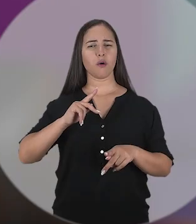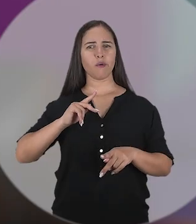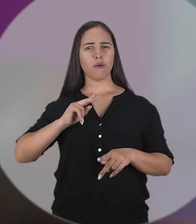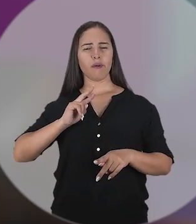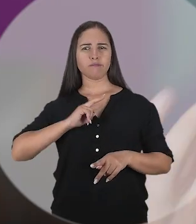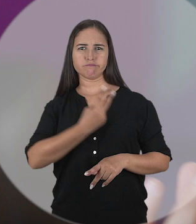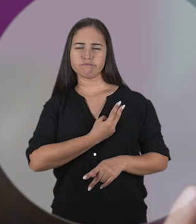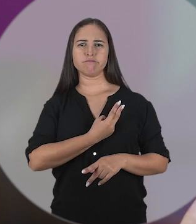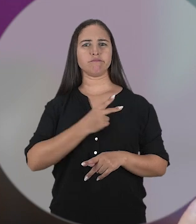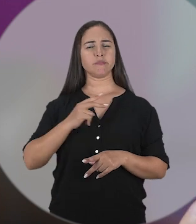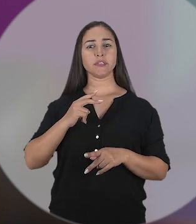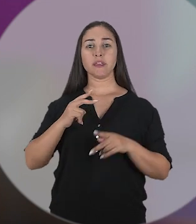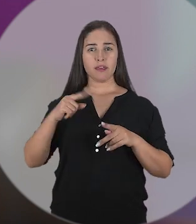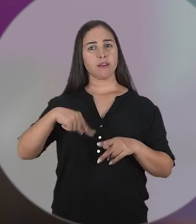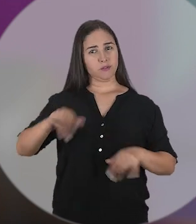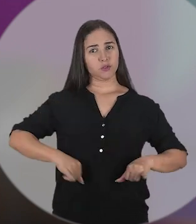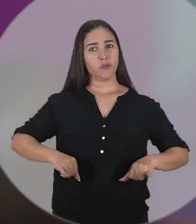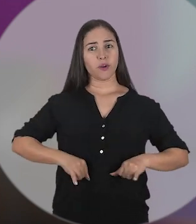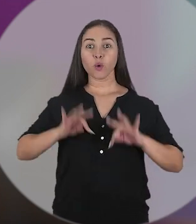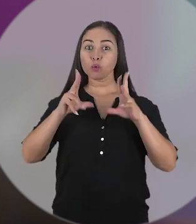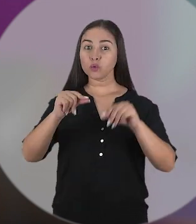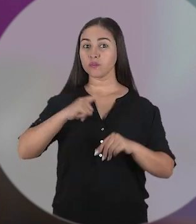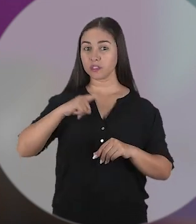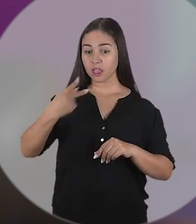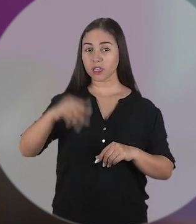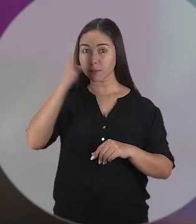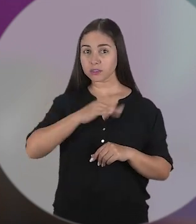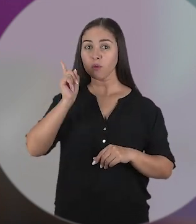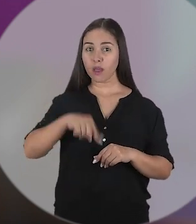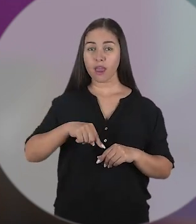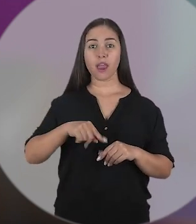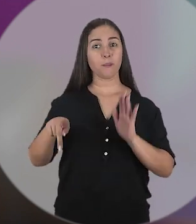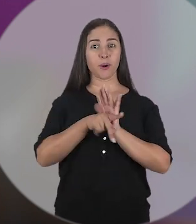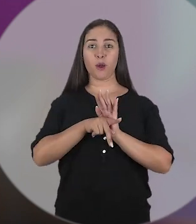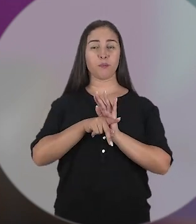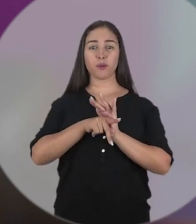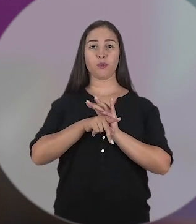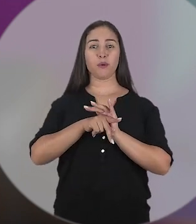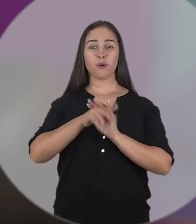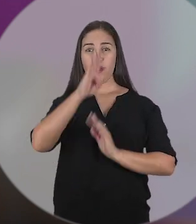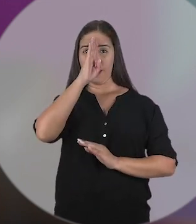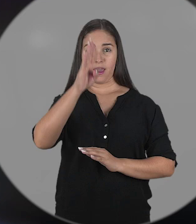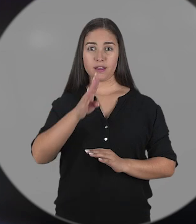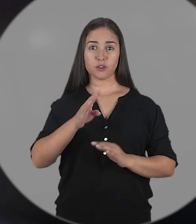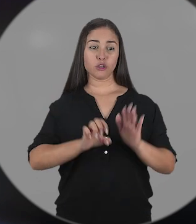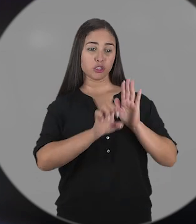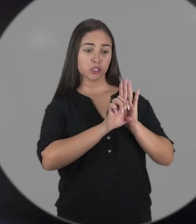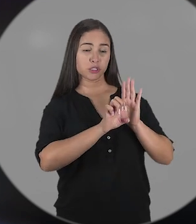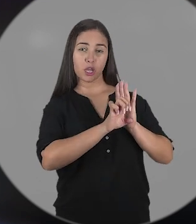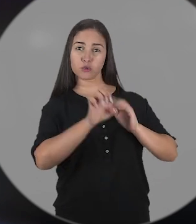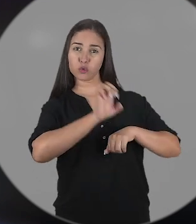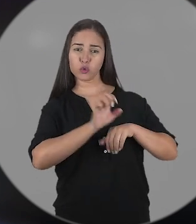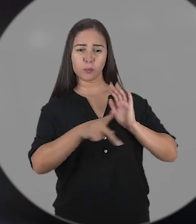aqui. Tudo que você tem da velhice no Brasil é heterossexual. O Estatuto da Pessoa Idosa não fala sobre sexualidade. Então, o que